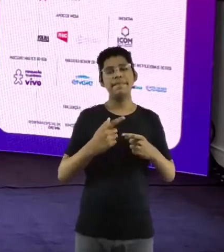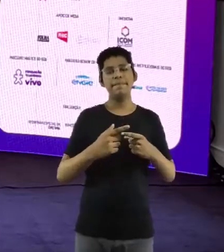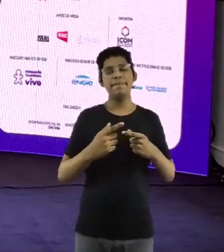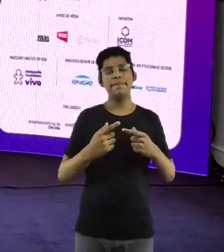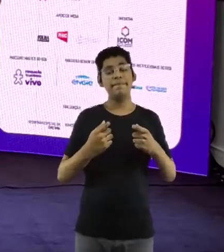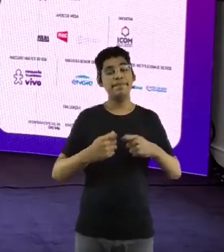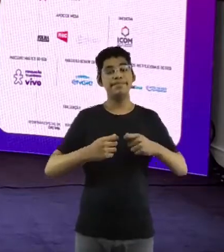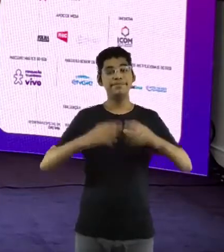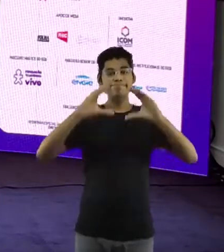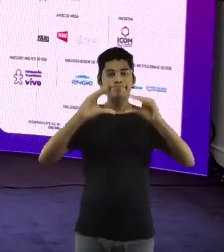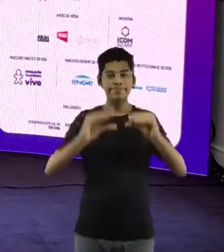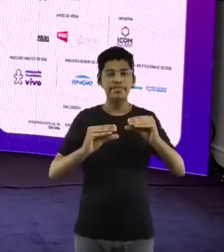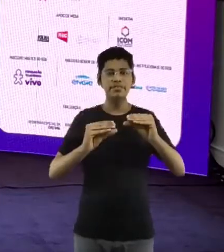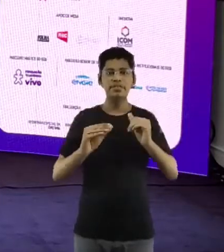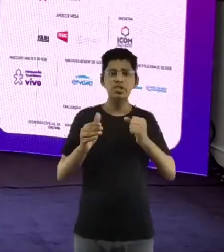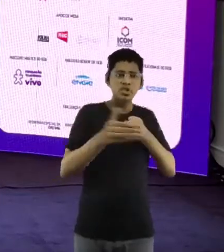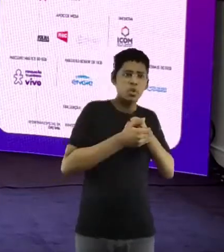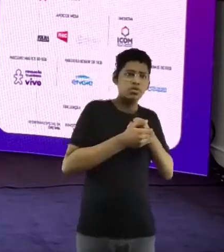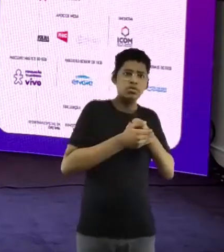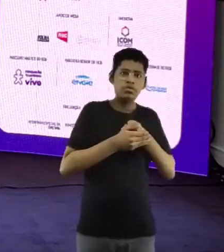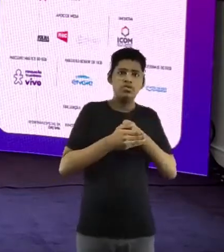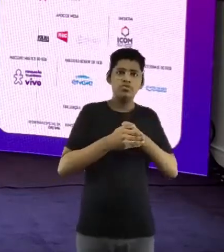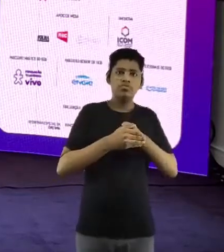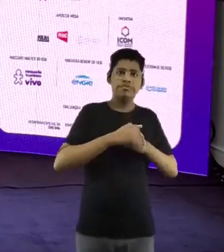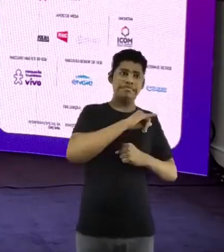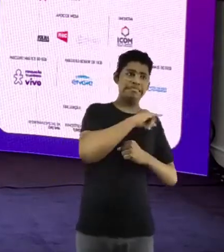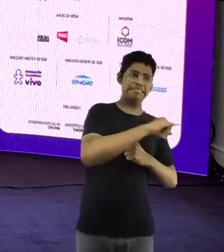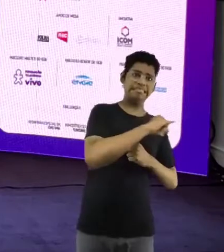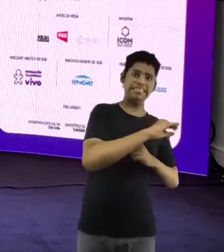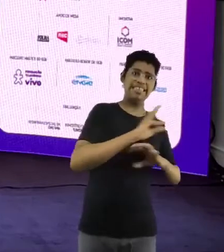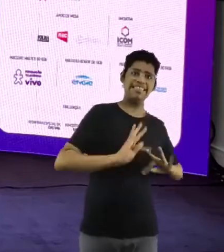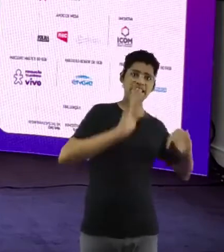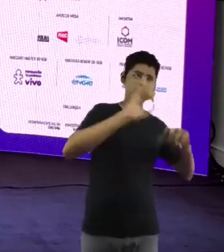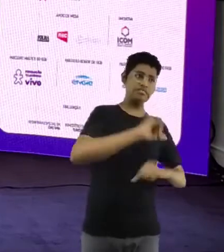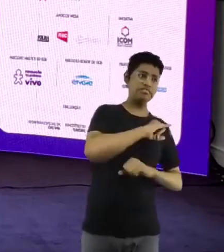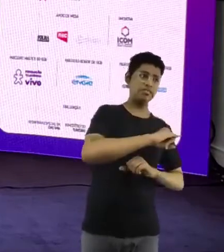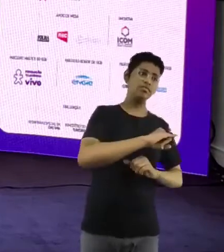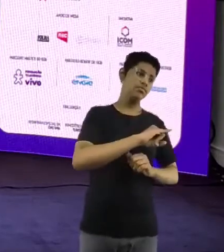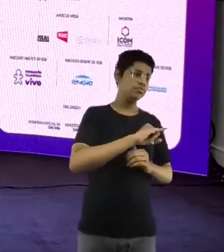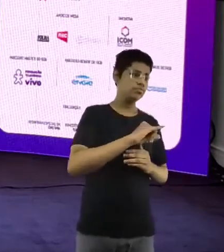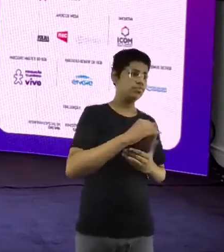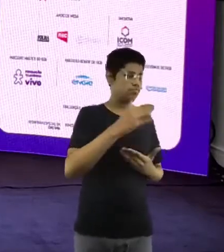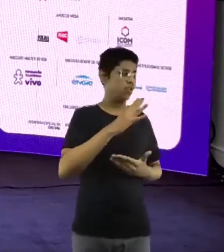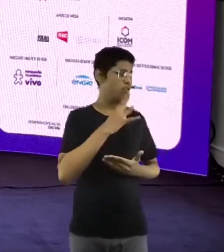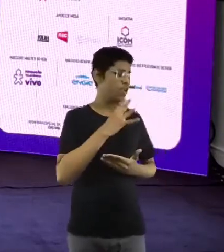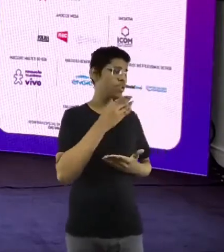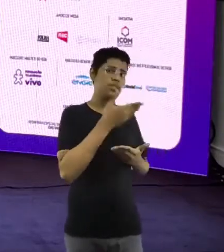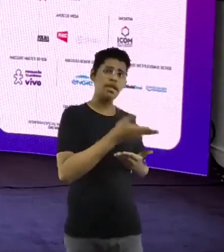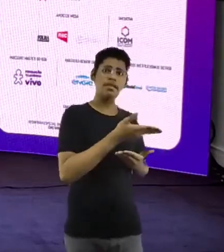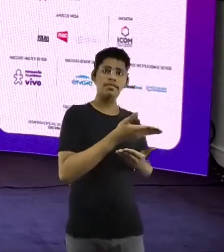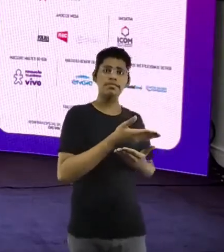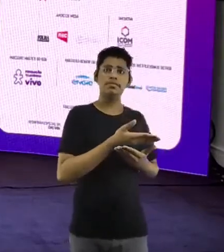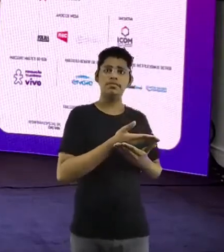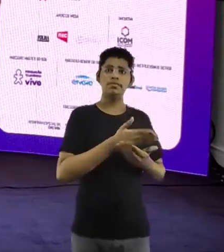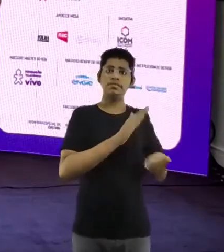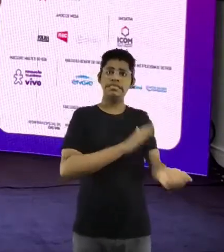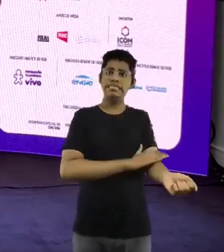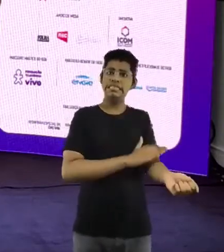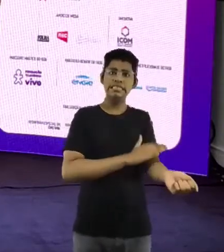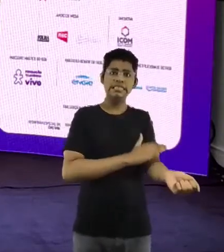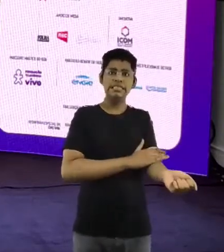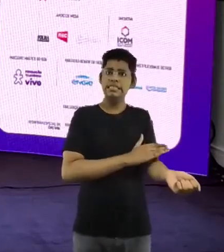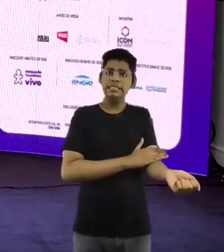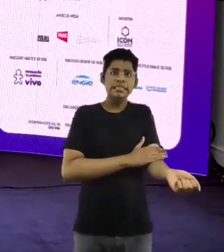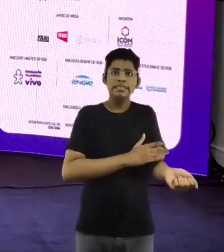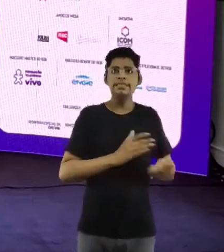esconder dos efeitos negativos da tecnologia. Temos, sim, muitas pessoas viciadas em tecnologia, temos excesso de informação,